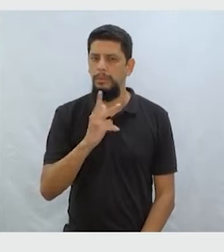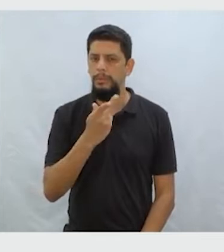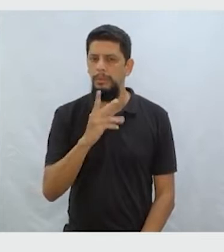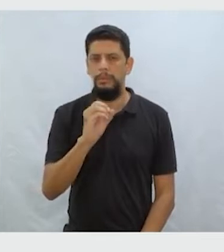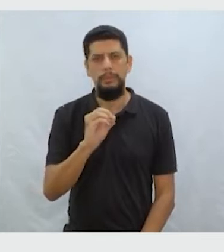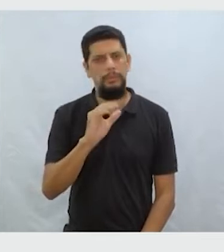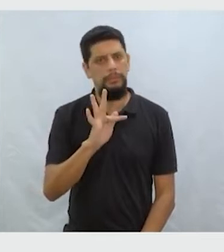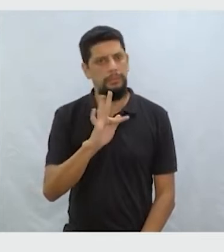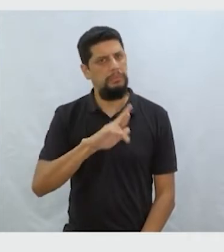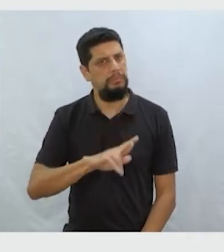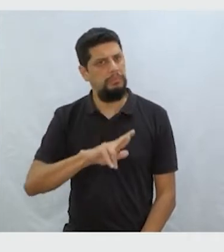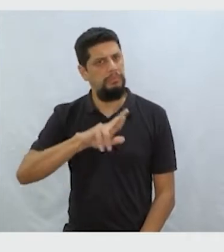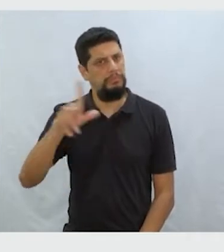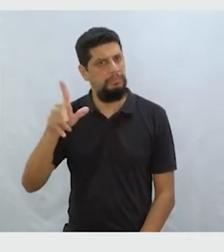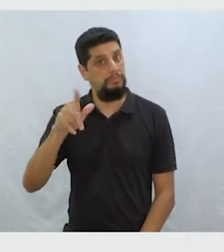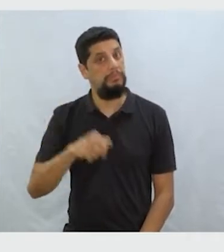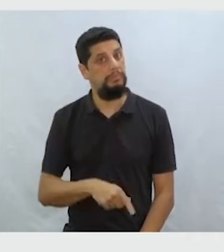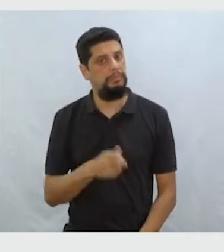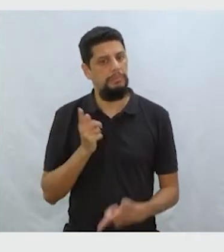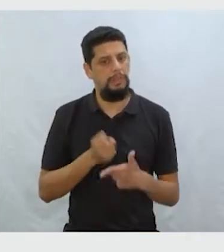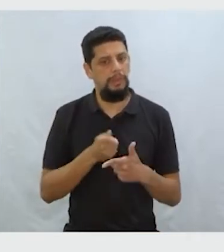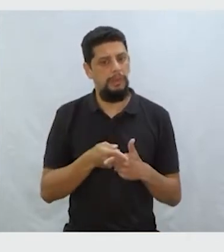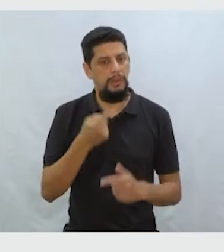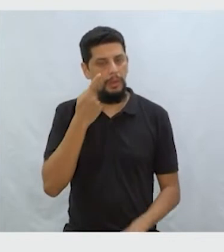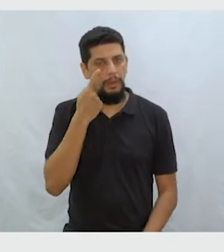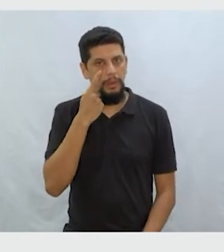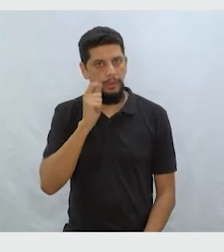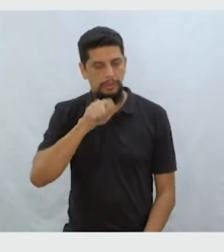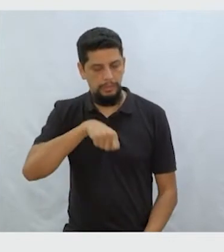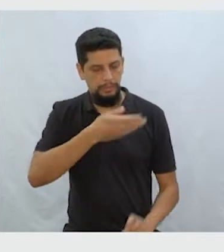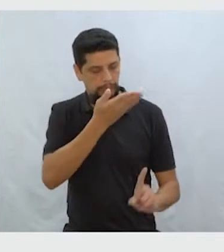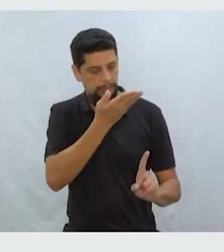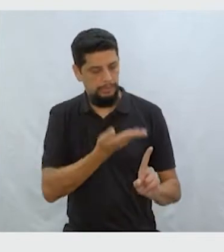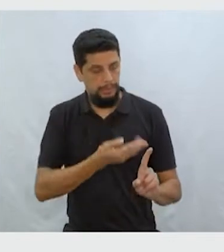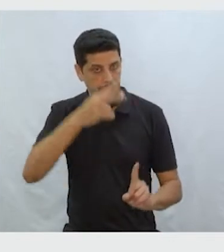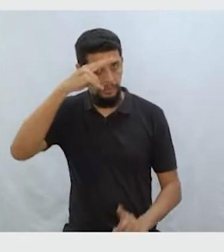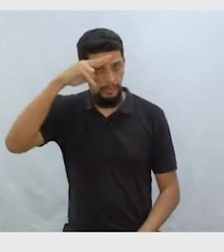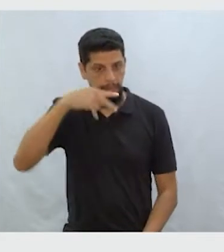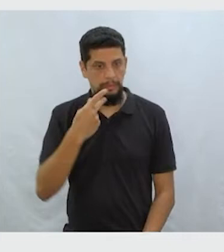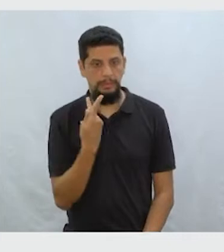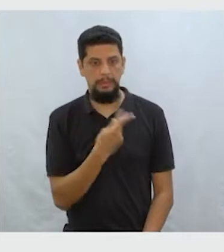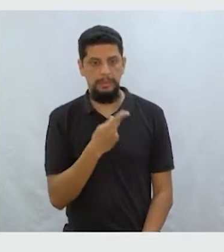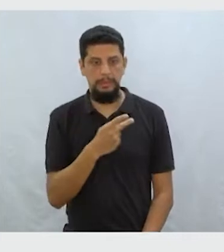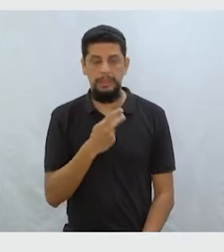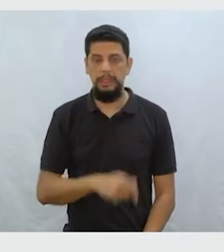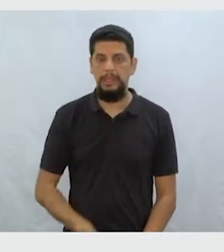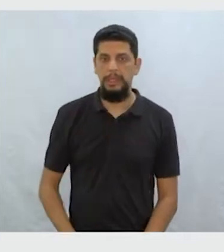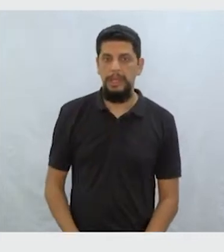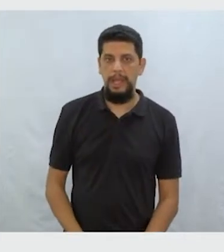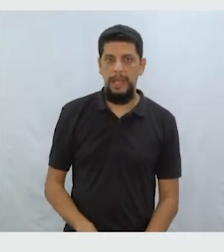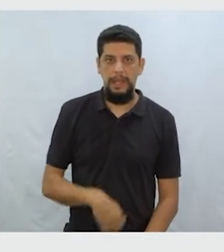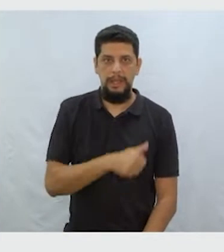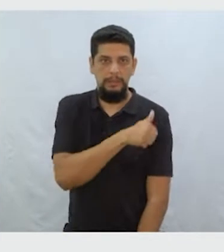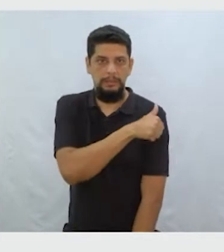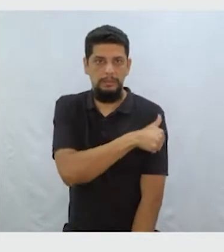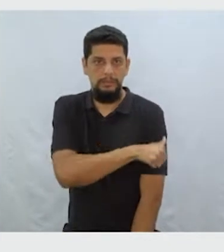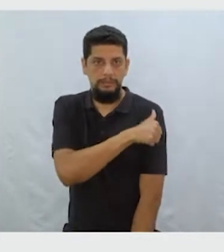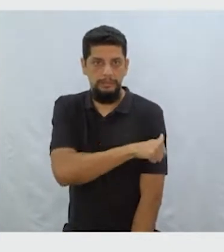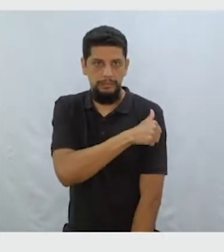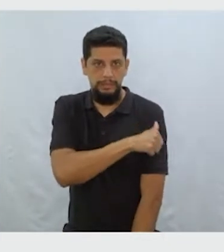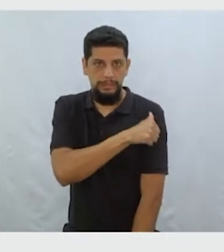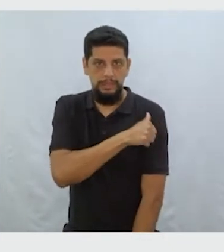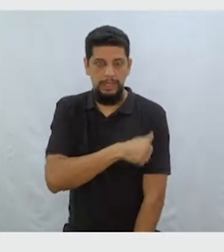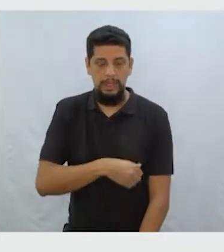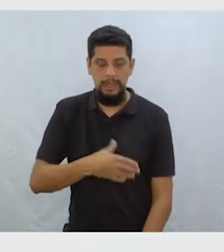por Será que ela tem esse sobrenome diferente olha só um pouquinho da história dela Nossa autora de hoje é carioca